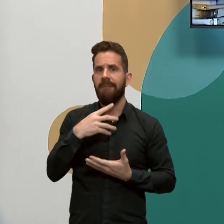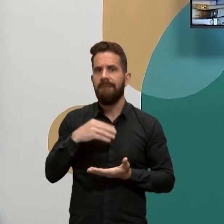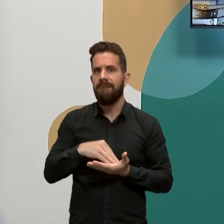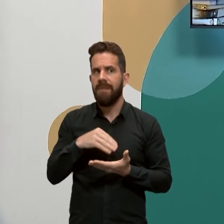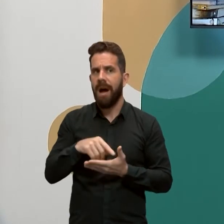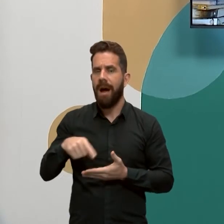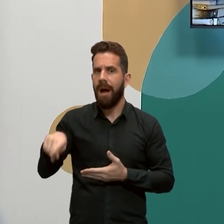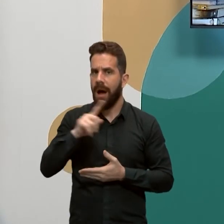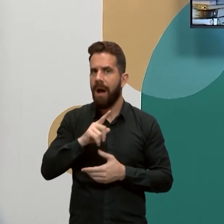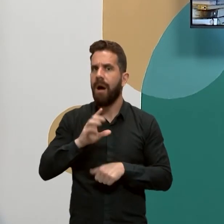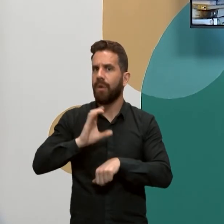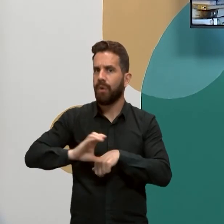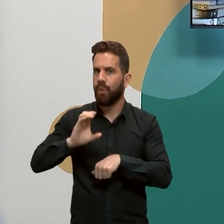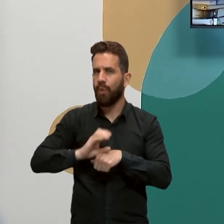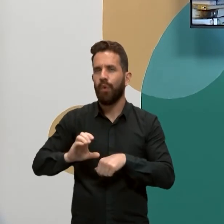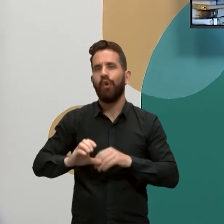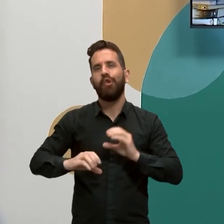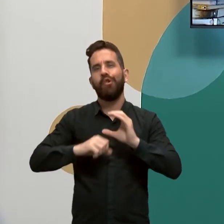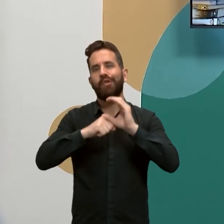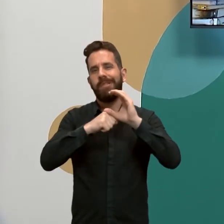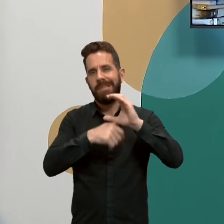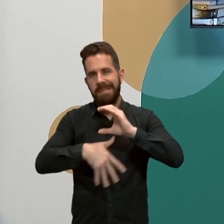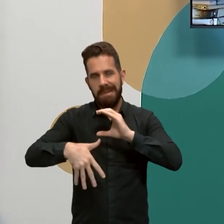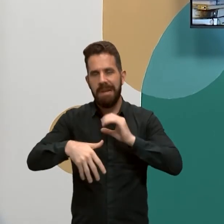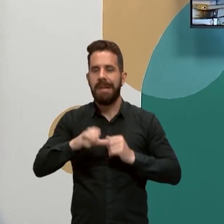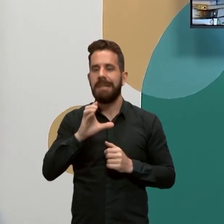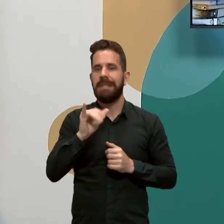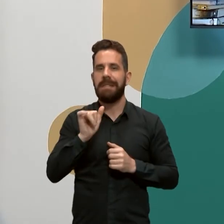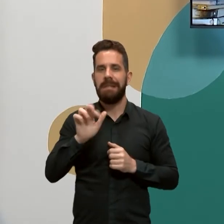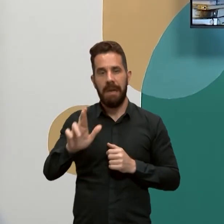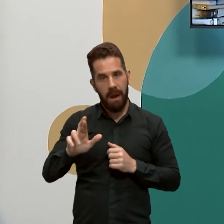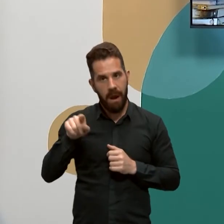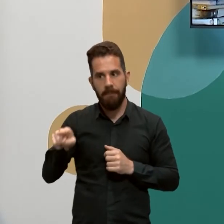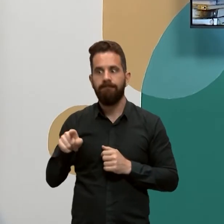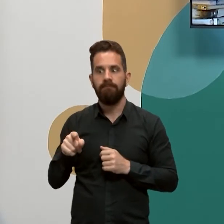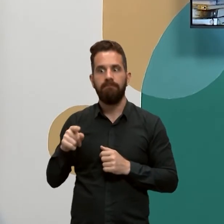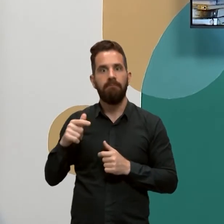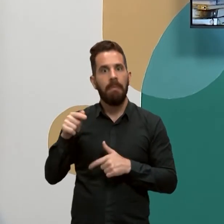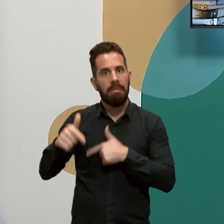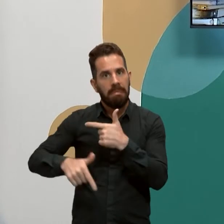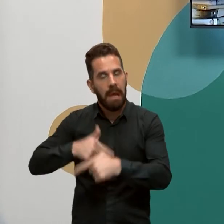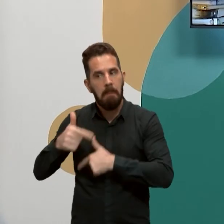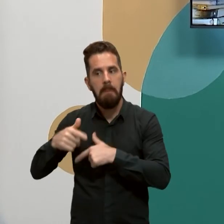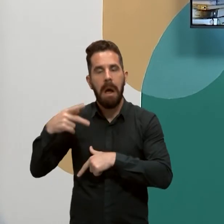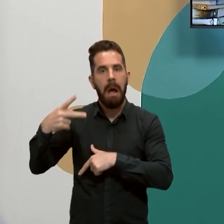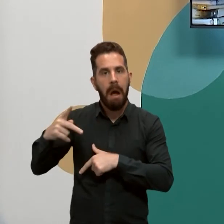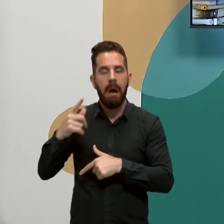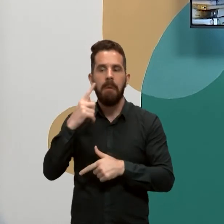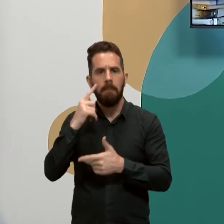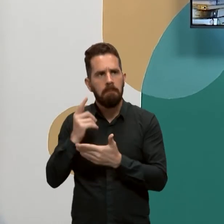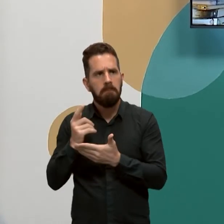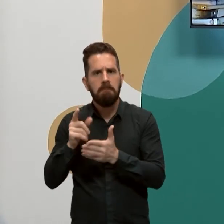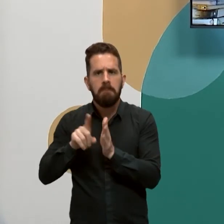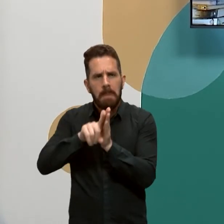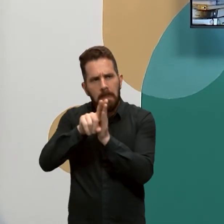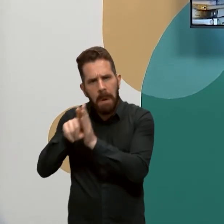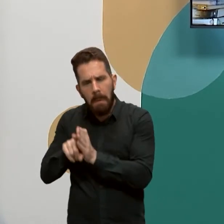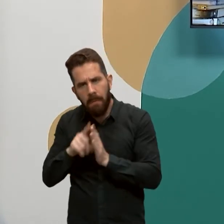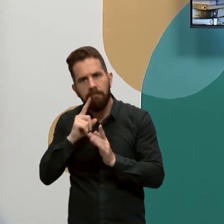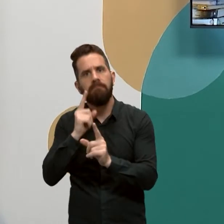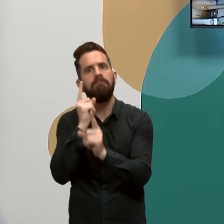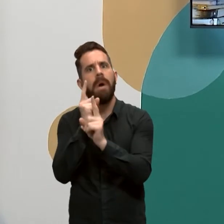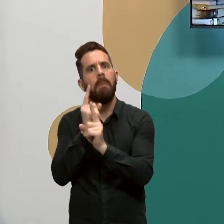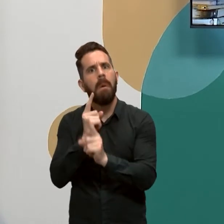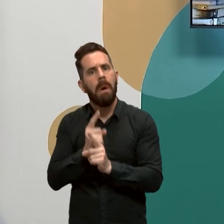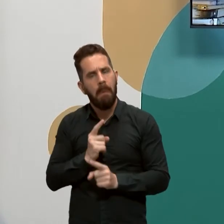CIAR fez um trabalho muito interessante, que captou o interesse e as necessidades das pessoas no